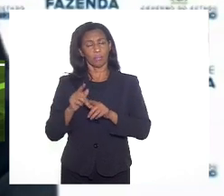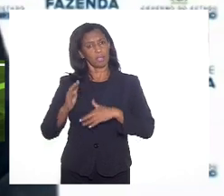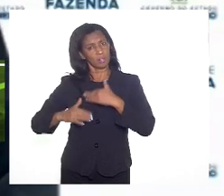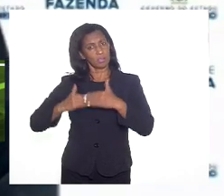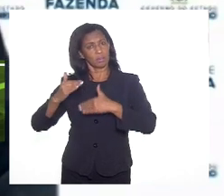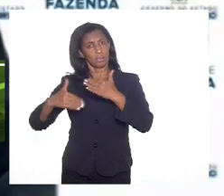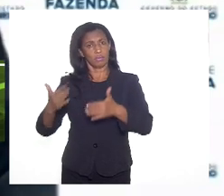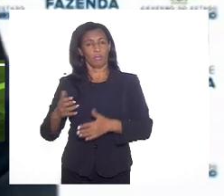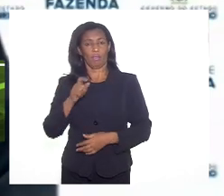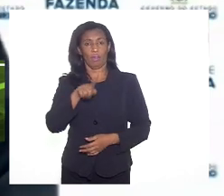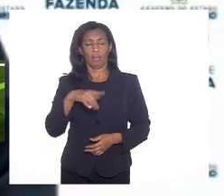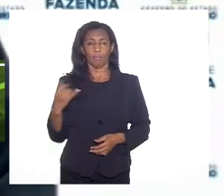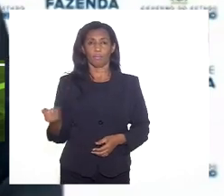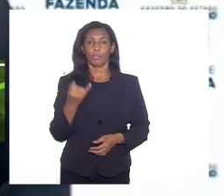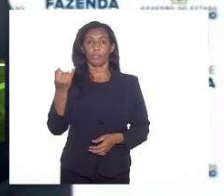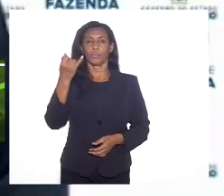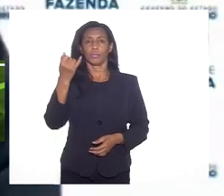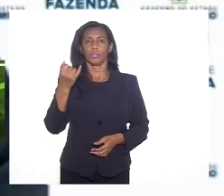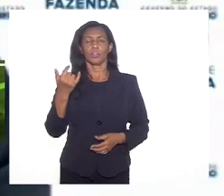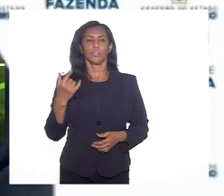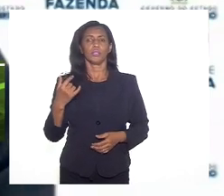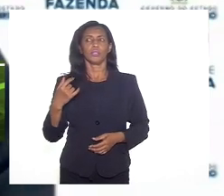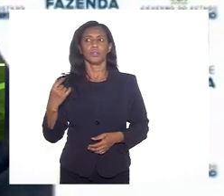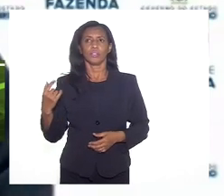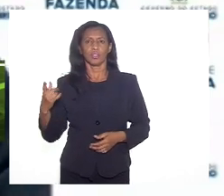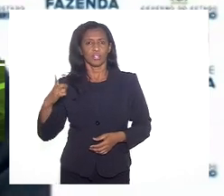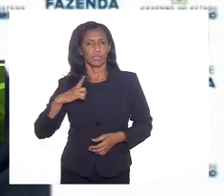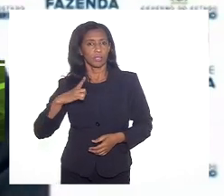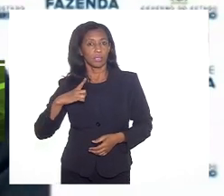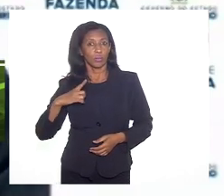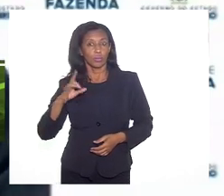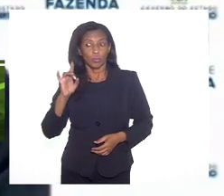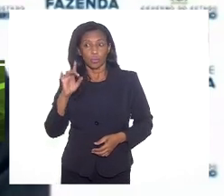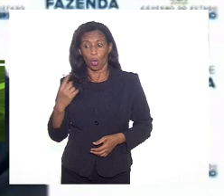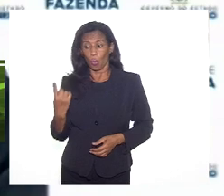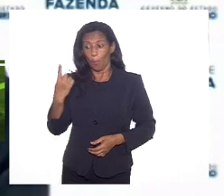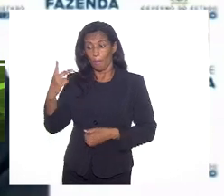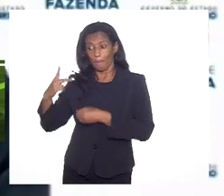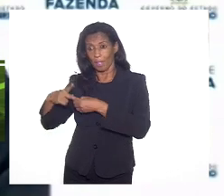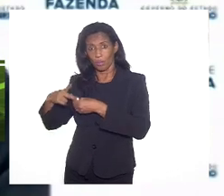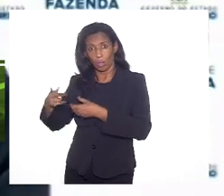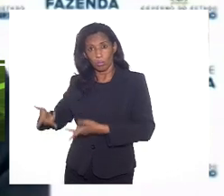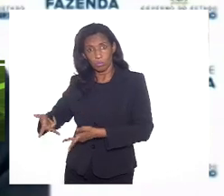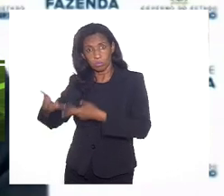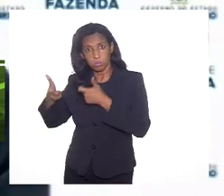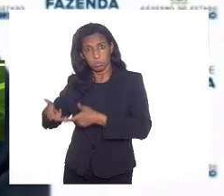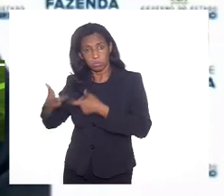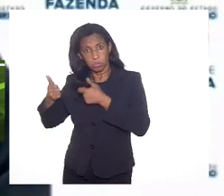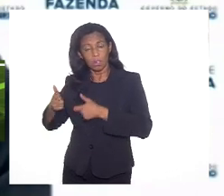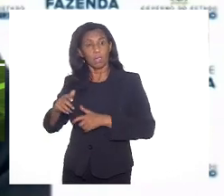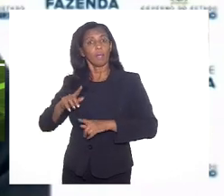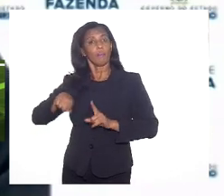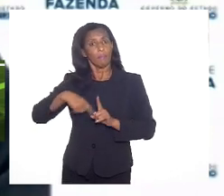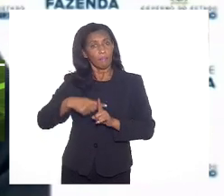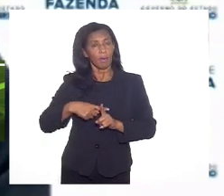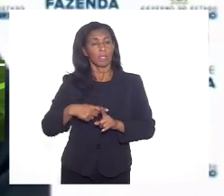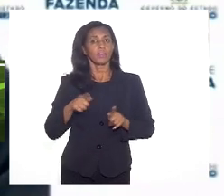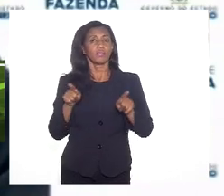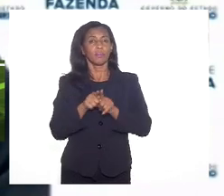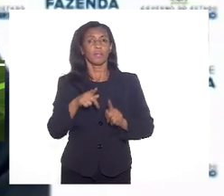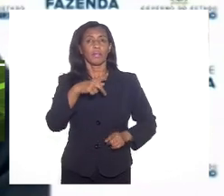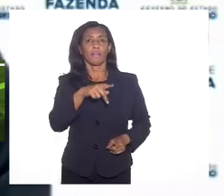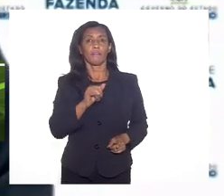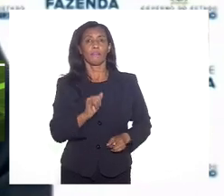É importante que a gente não só tenha o petróleo como fonte de exploração, mas que a gente retenha PIB no estado do